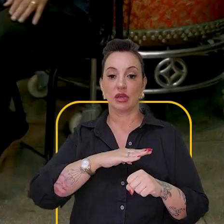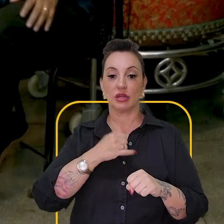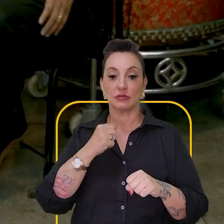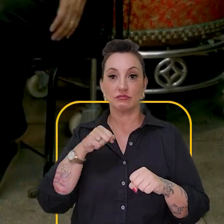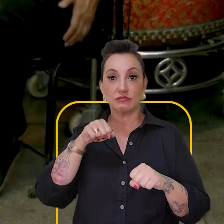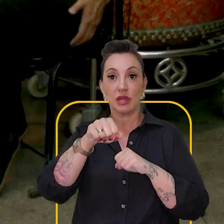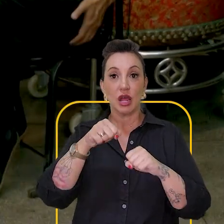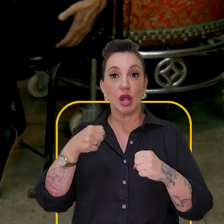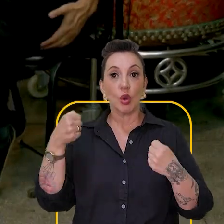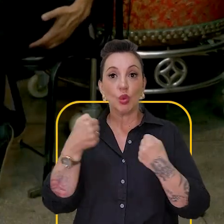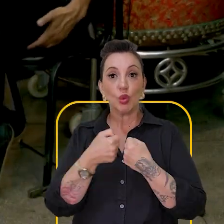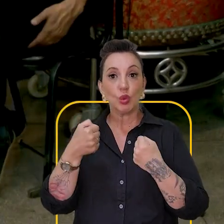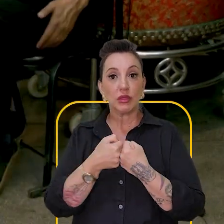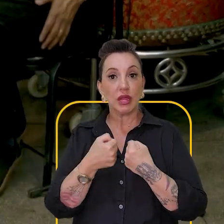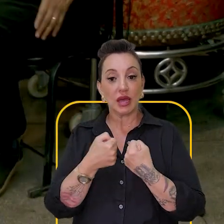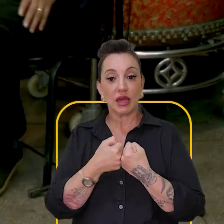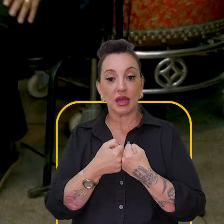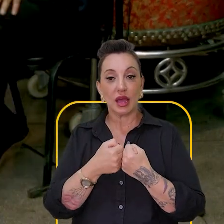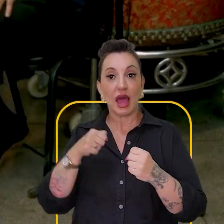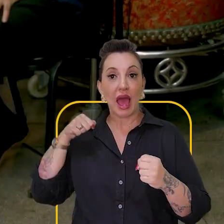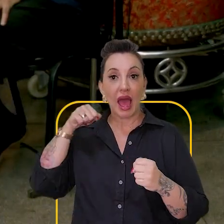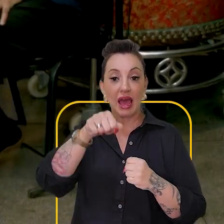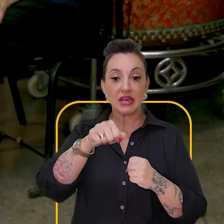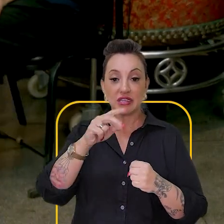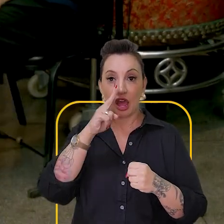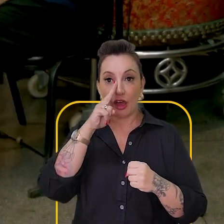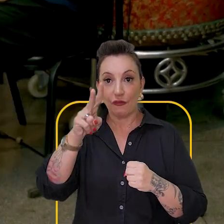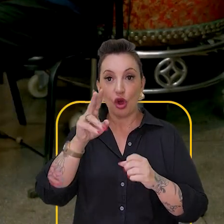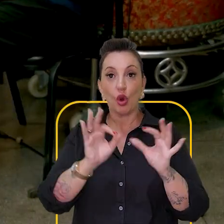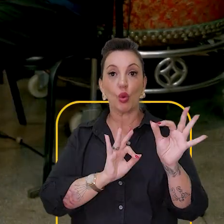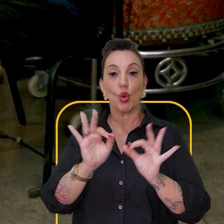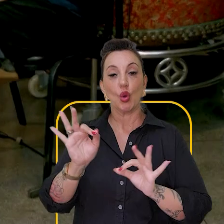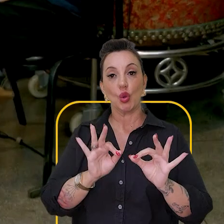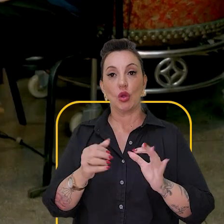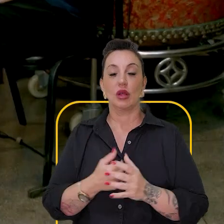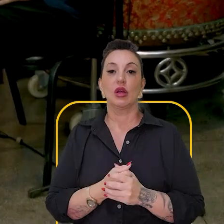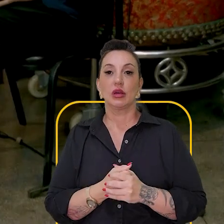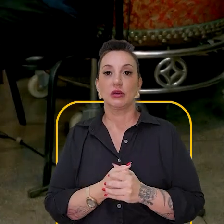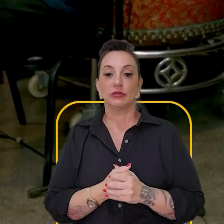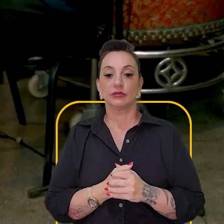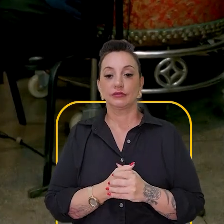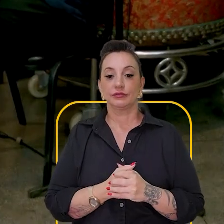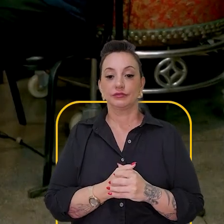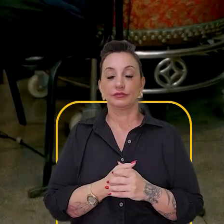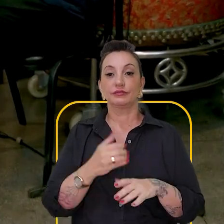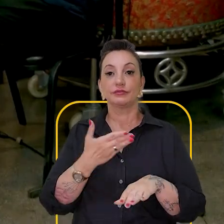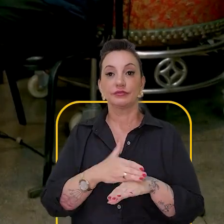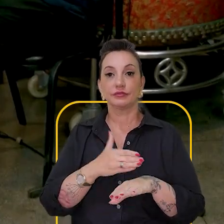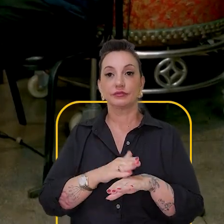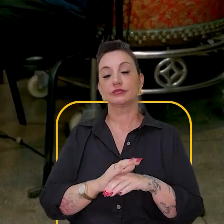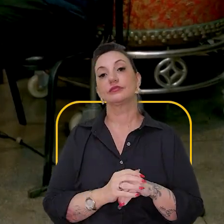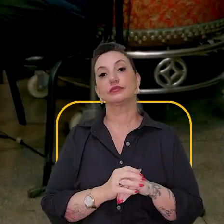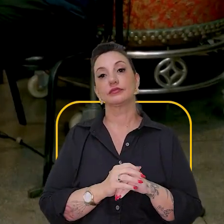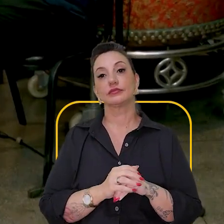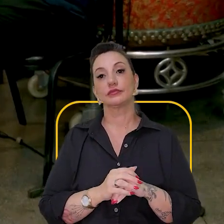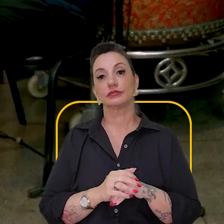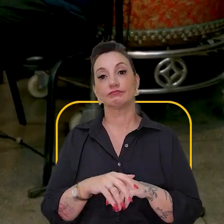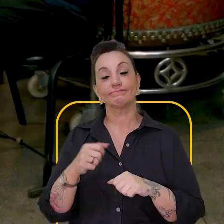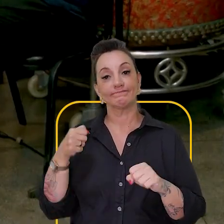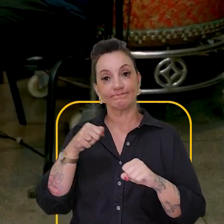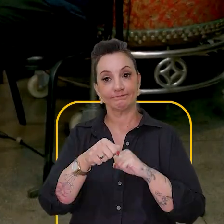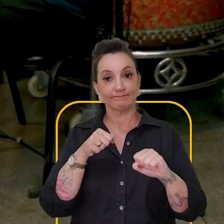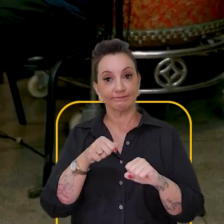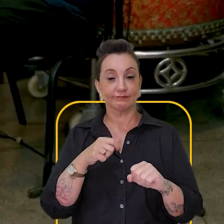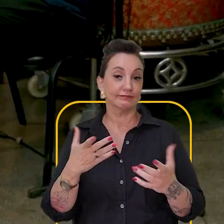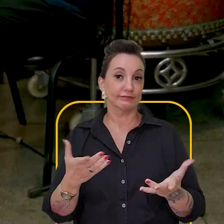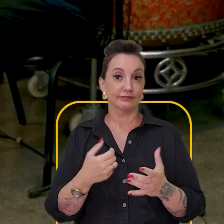mas você tem que bater é luta você tem que acertar o outro com uma força controlada com com técnica mas tem que